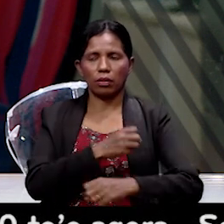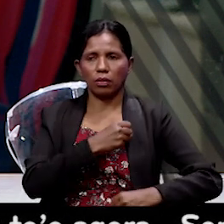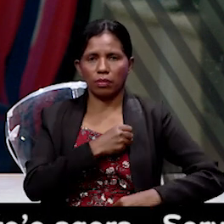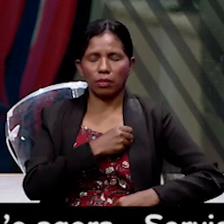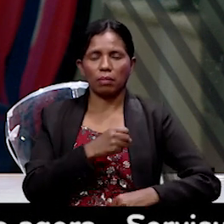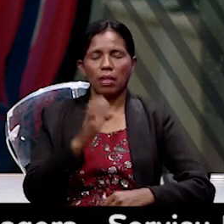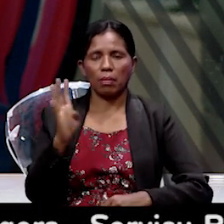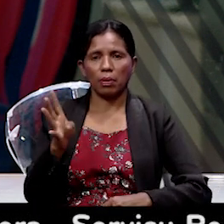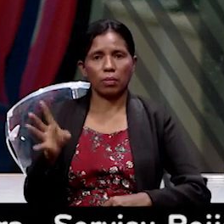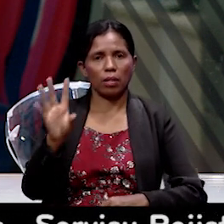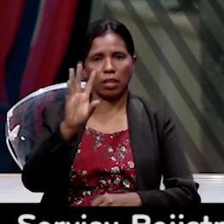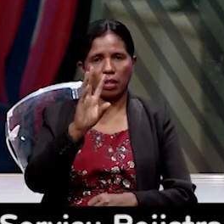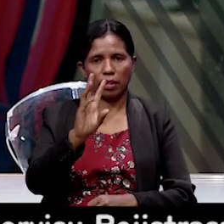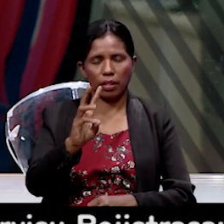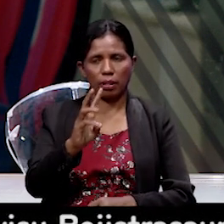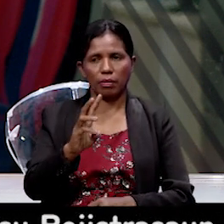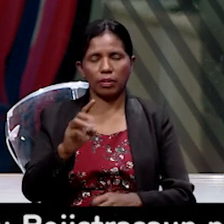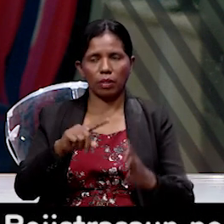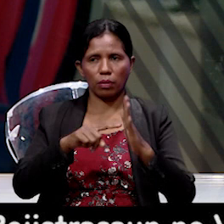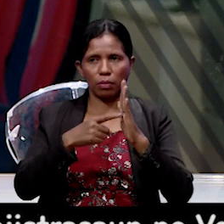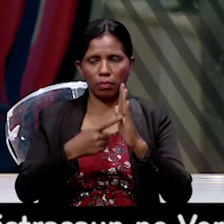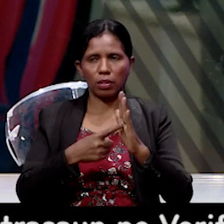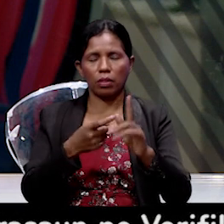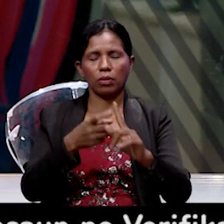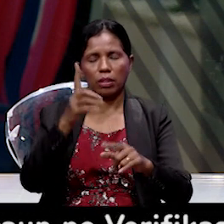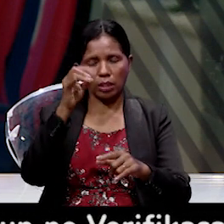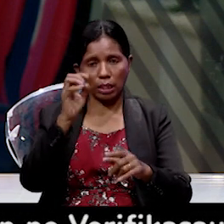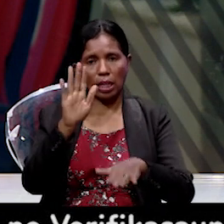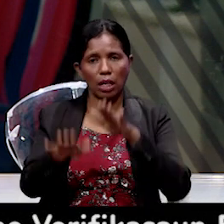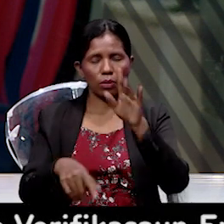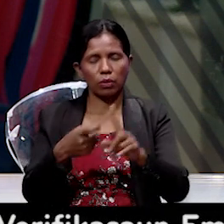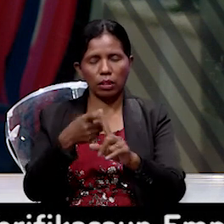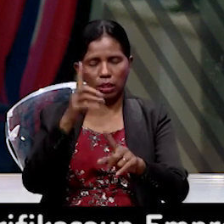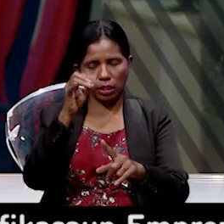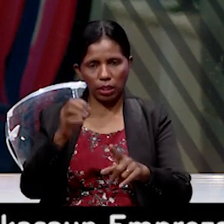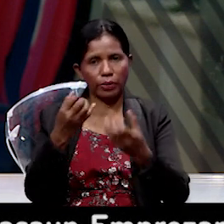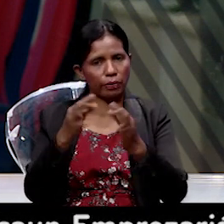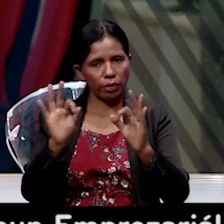badala hatnul racing nen se hahu hotor husidili no termina iha manfahi.